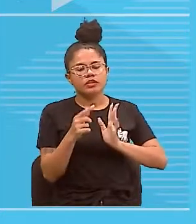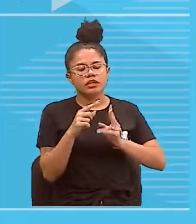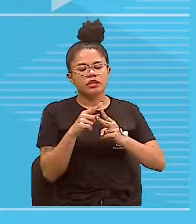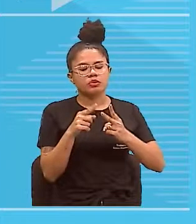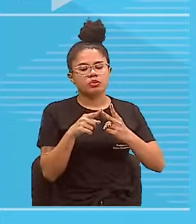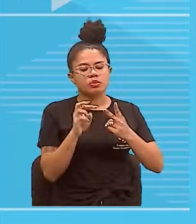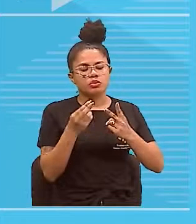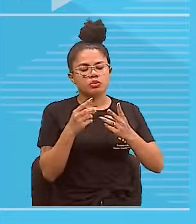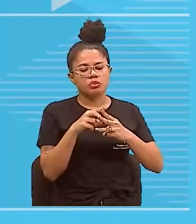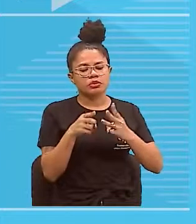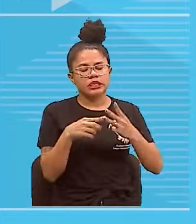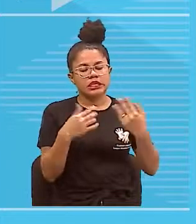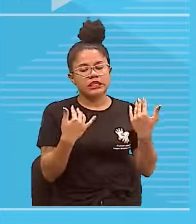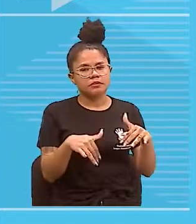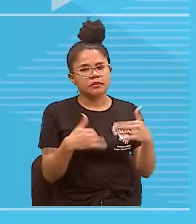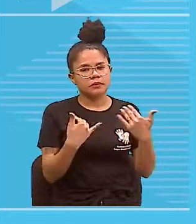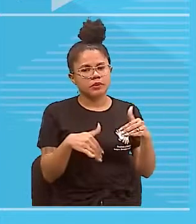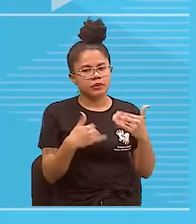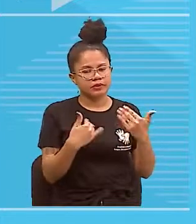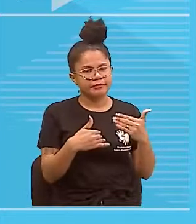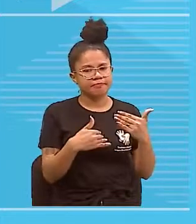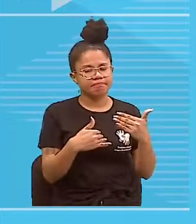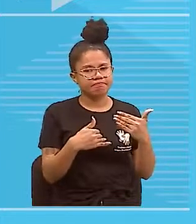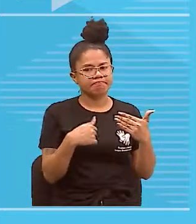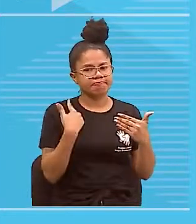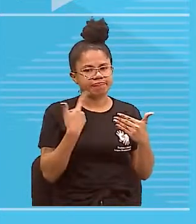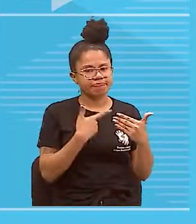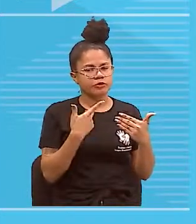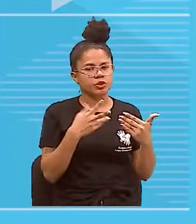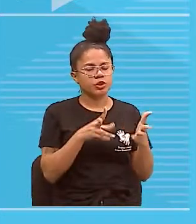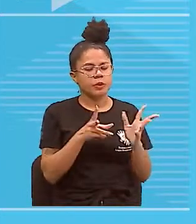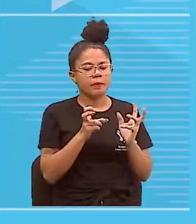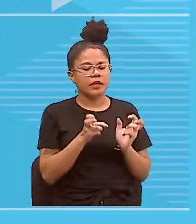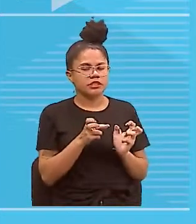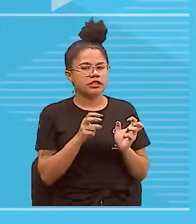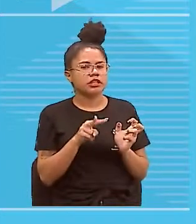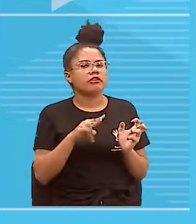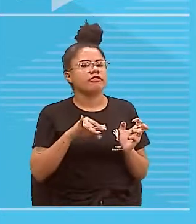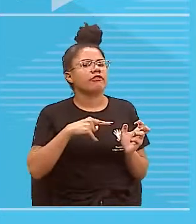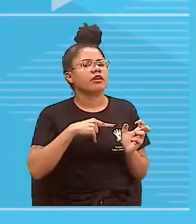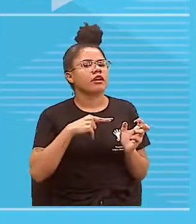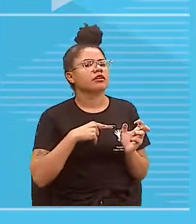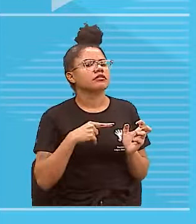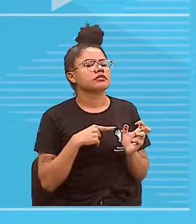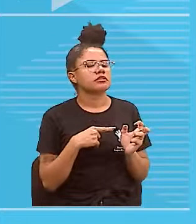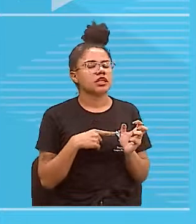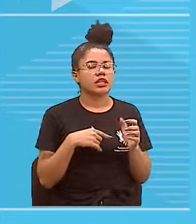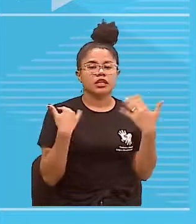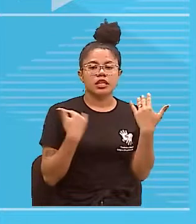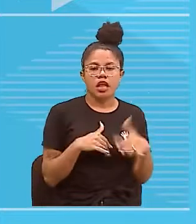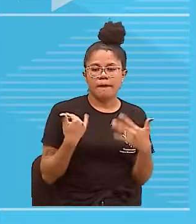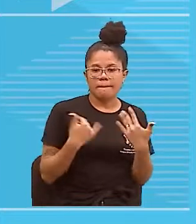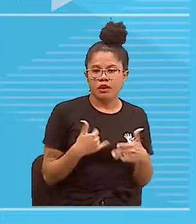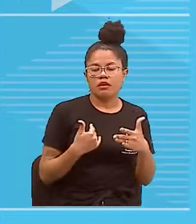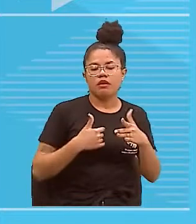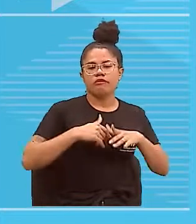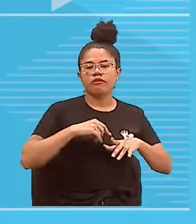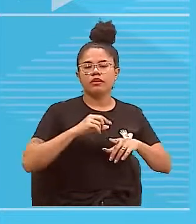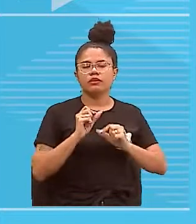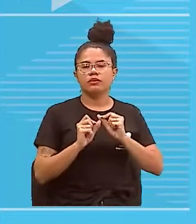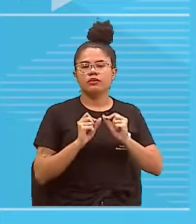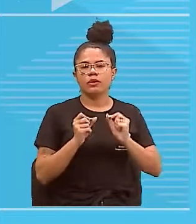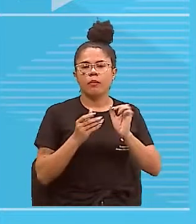três provas seguidas a gente fica naquela expectativa de que vem aparecer uma publicidade por exemplo né